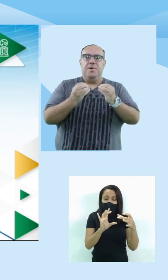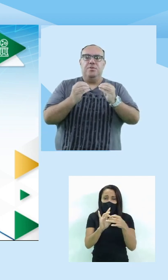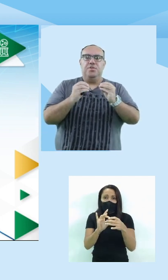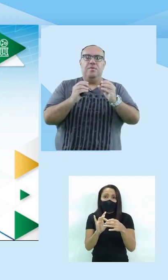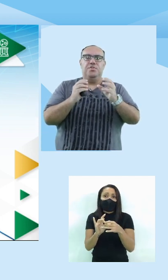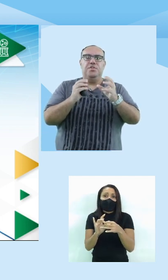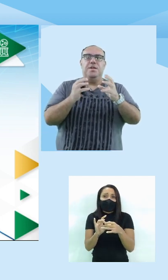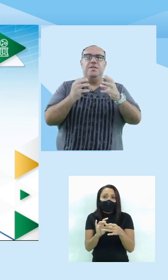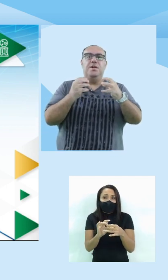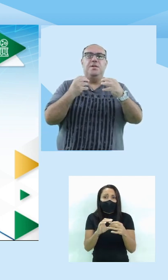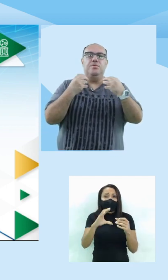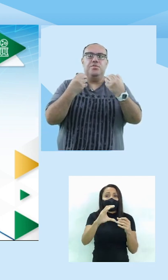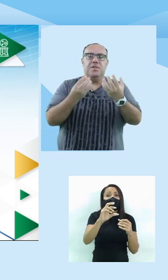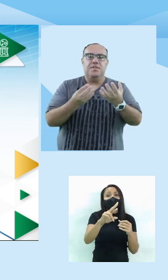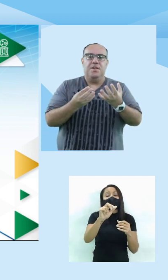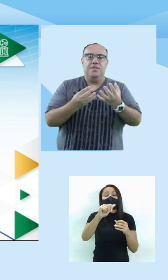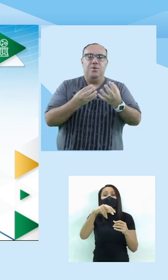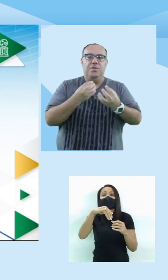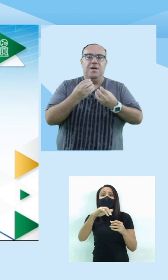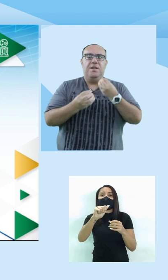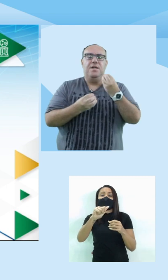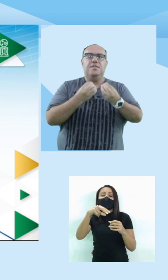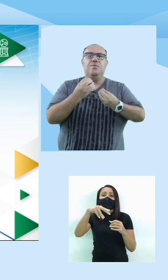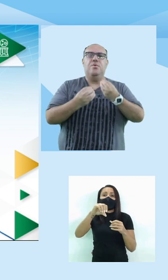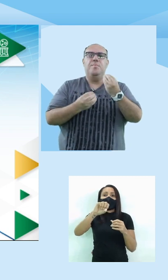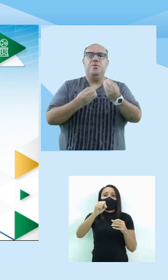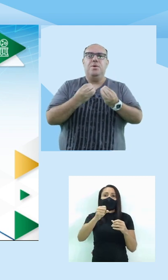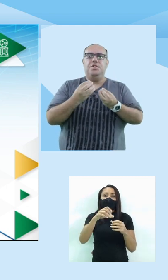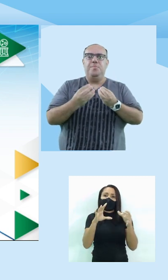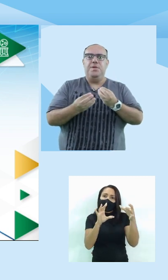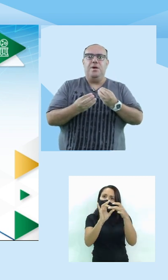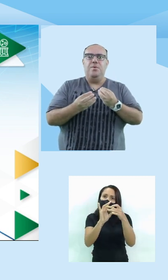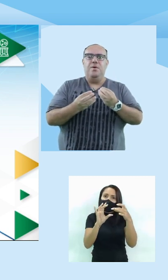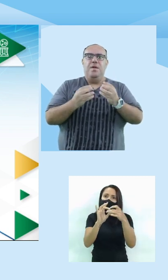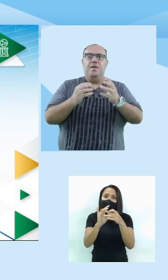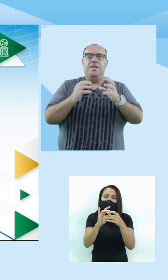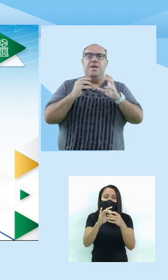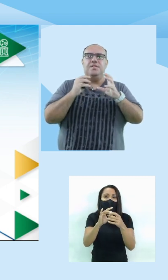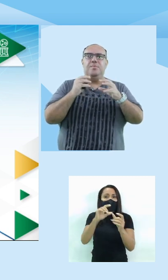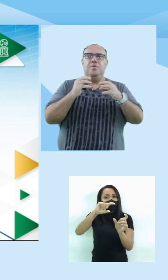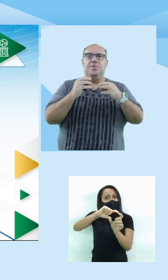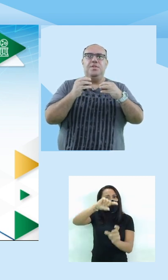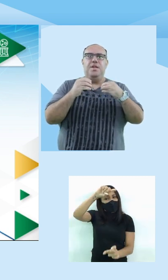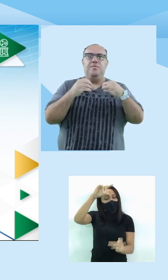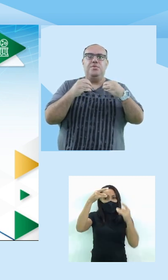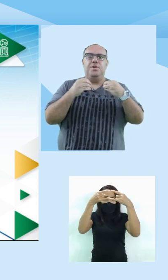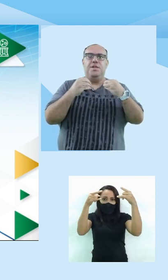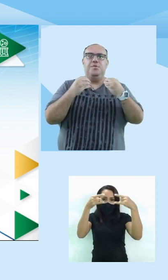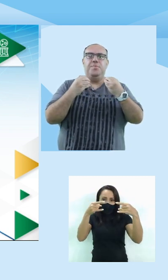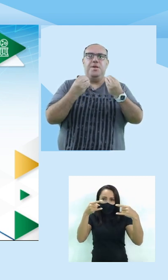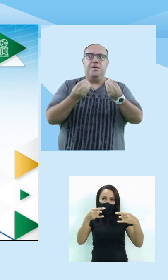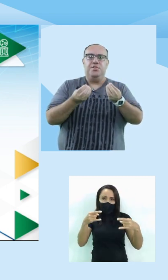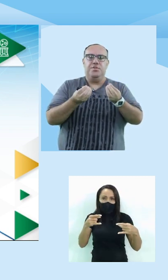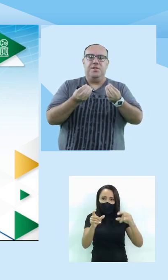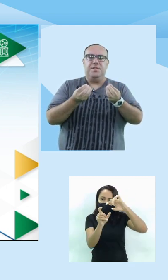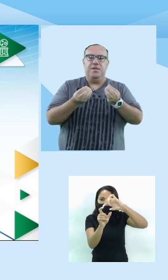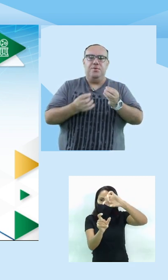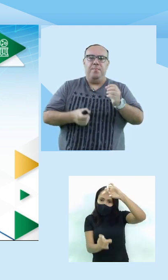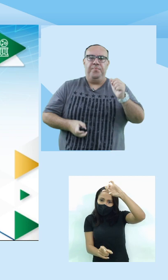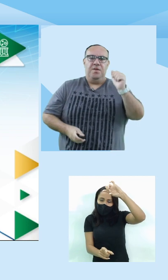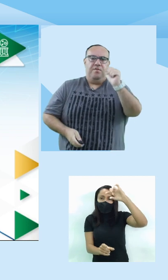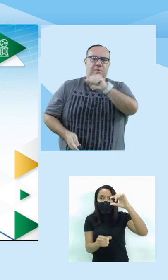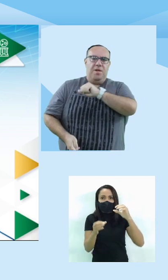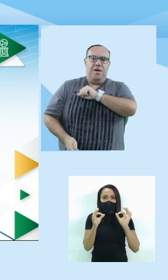são chamados nervos cranianos, tá certo? E onde há ligação com a medula espinhal e recebe o nome de nervos espinhais, tá